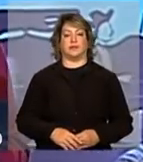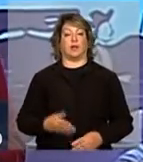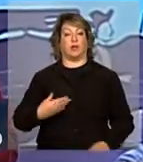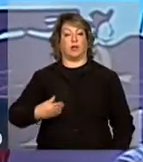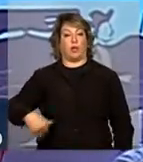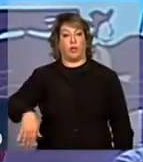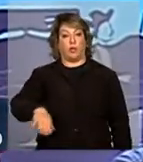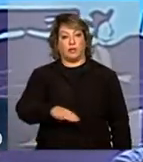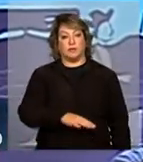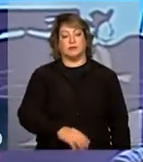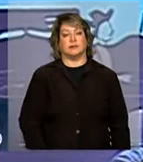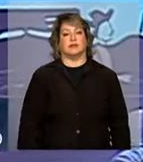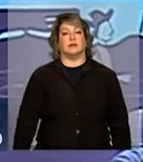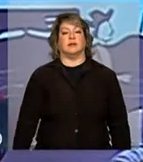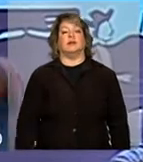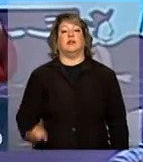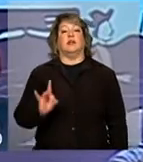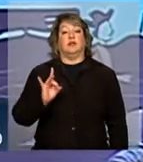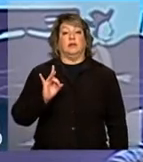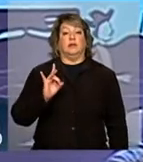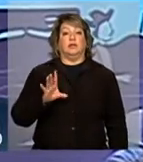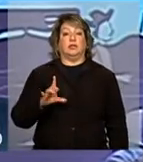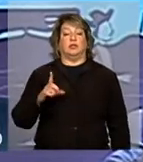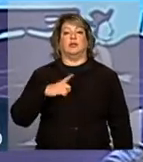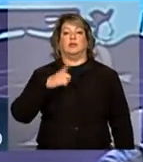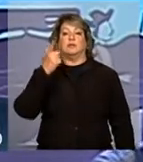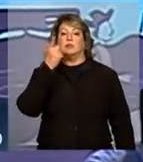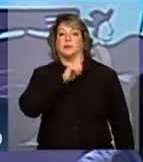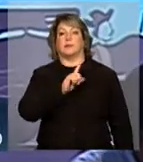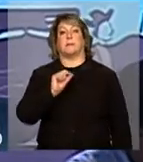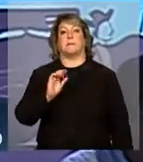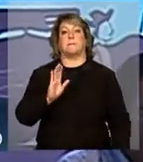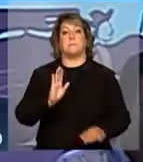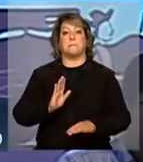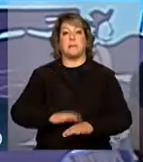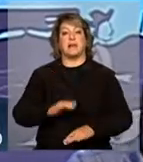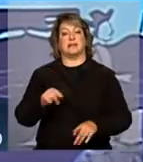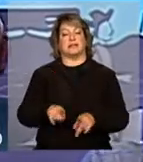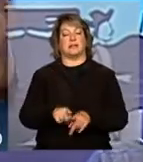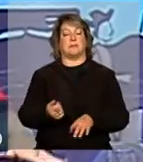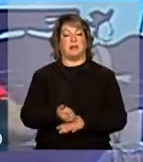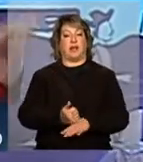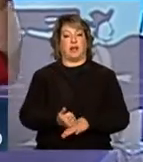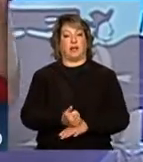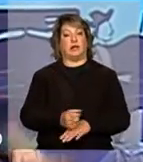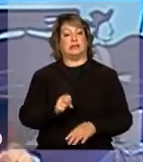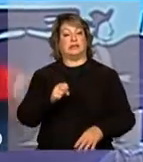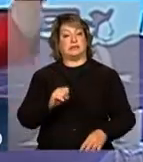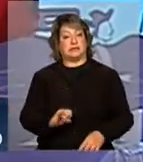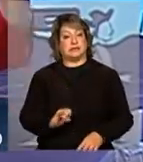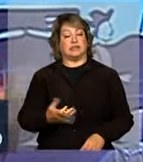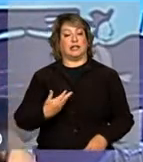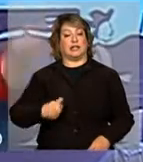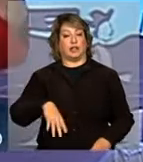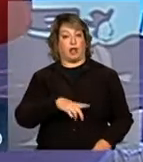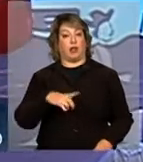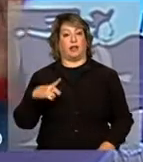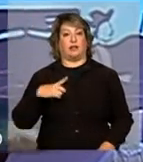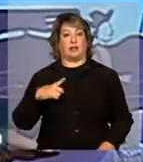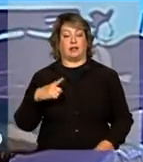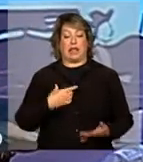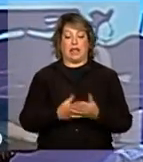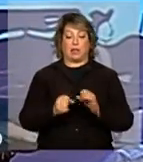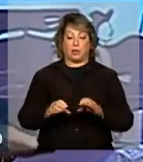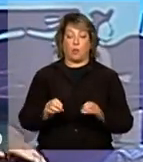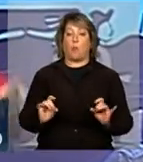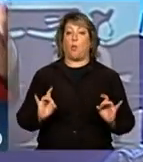Nós só seremos mais e melhores se nós tivermos educação de